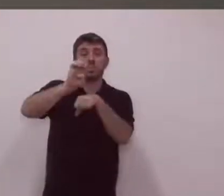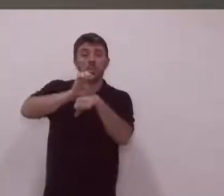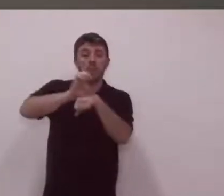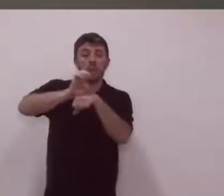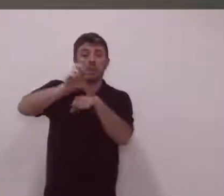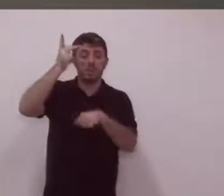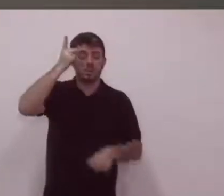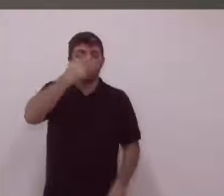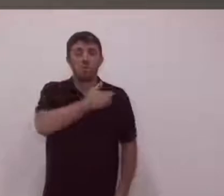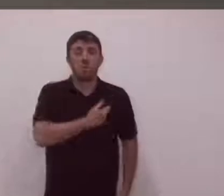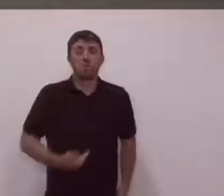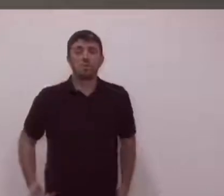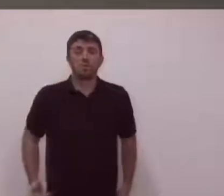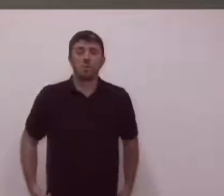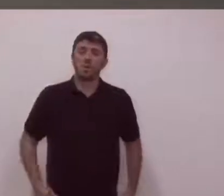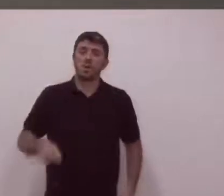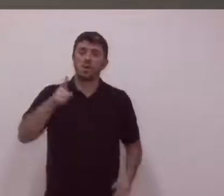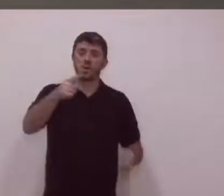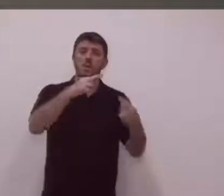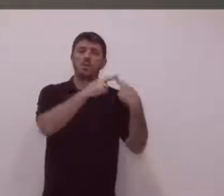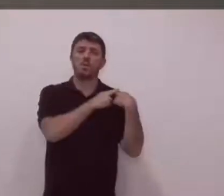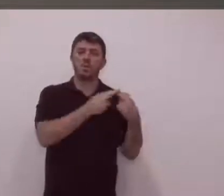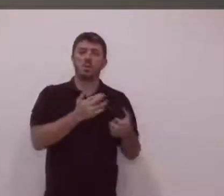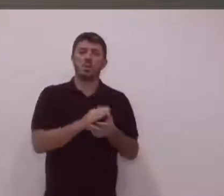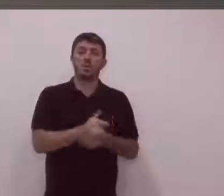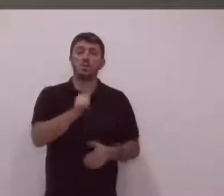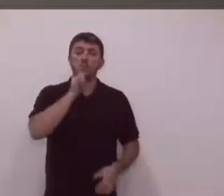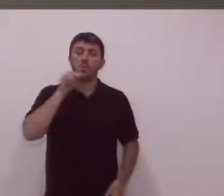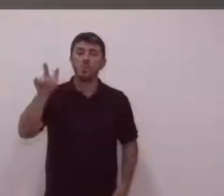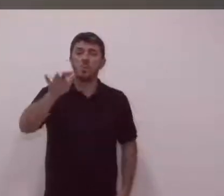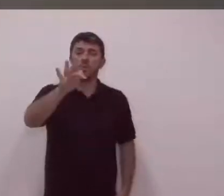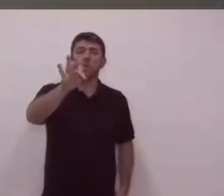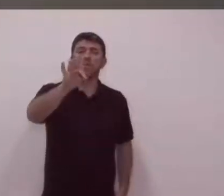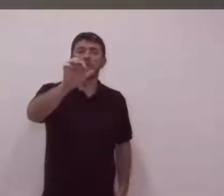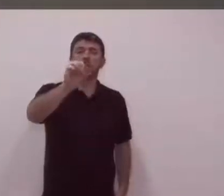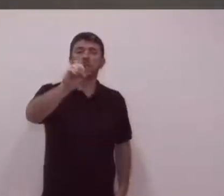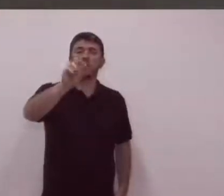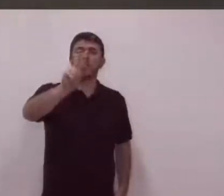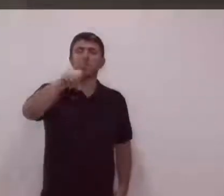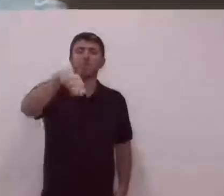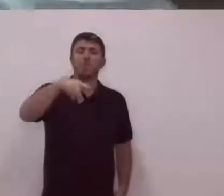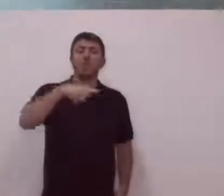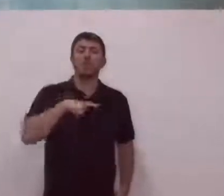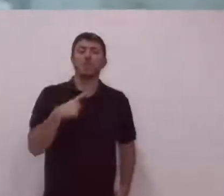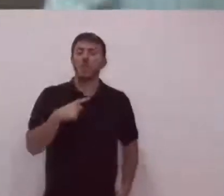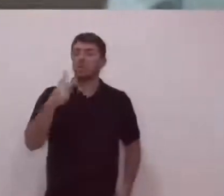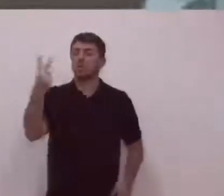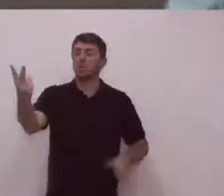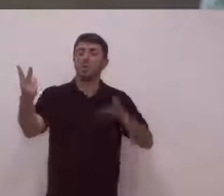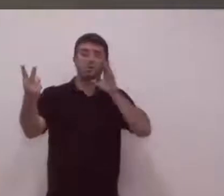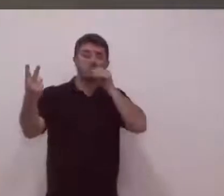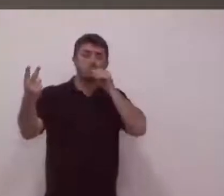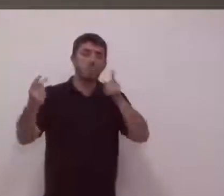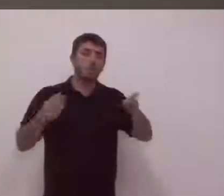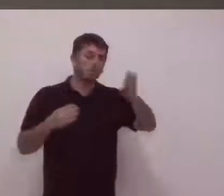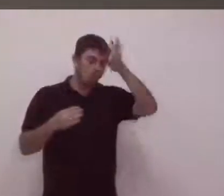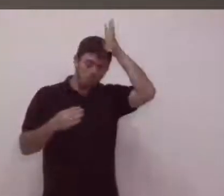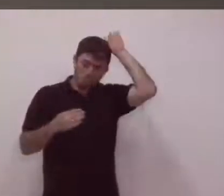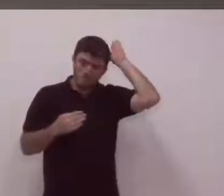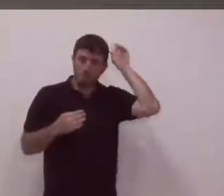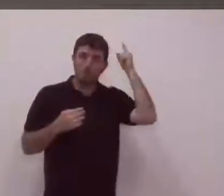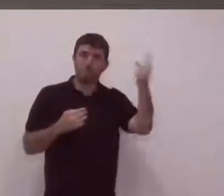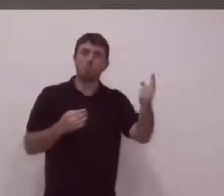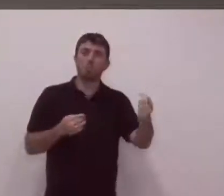gente tem aqui no fórum dois funcionários corpo de bombeiros mais um funcionário cartório eleitoral quatro